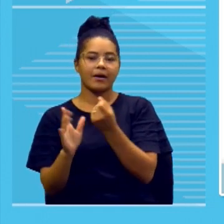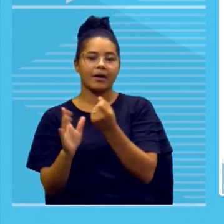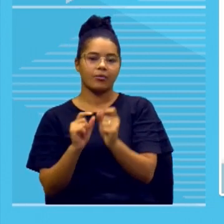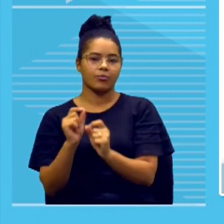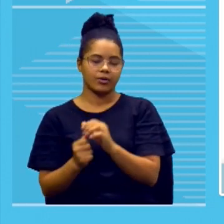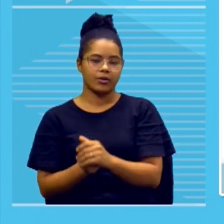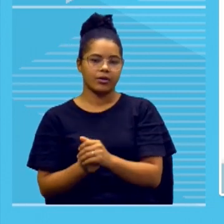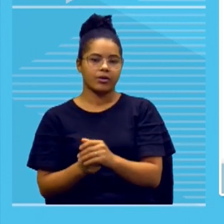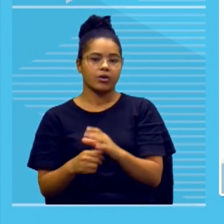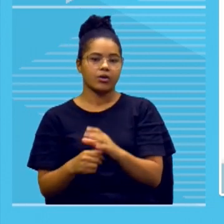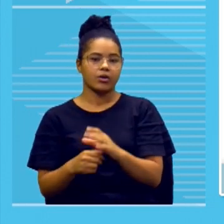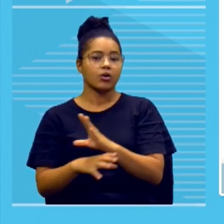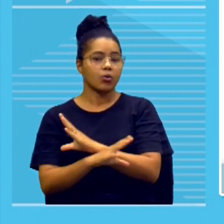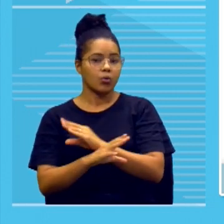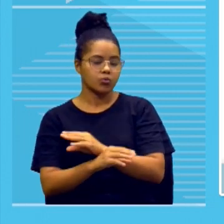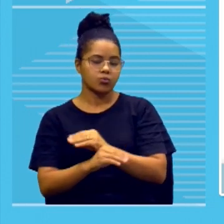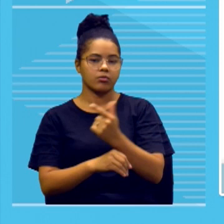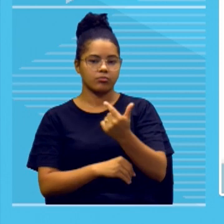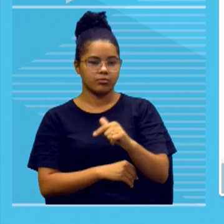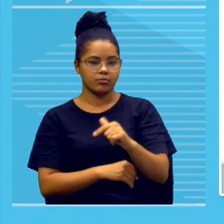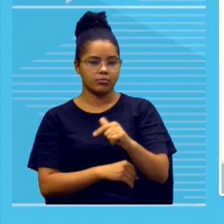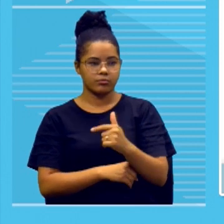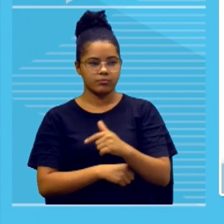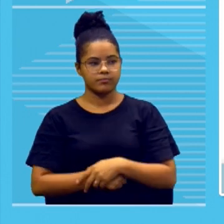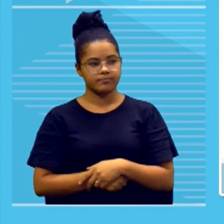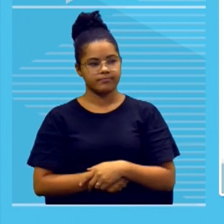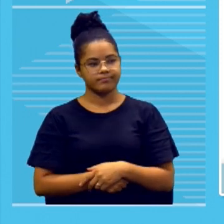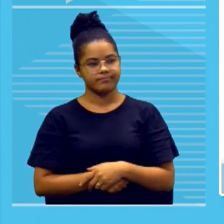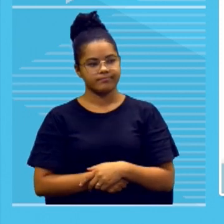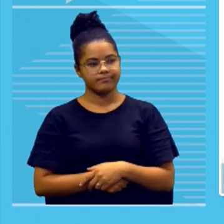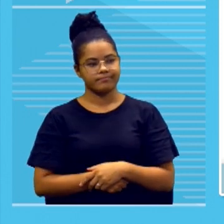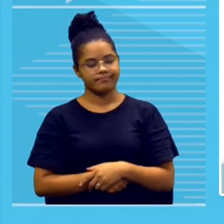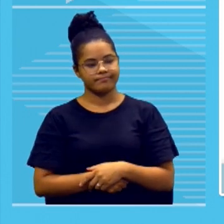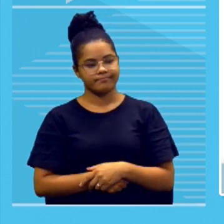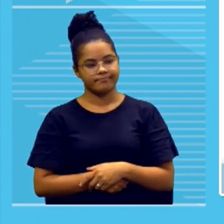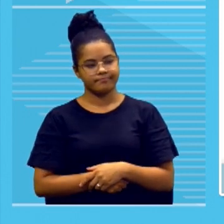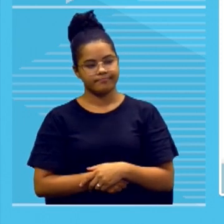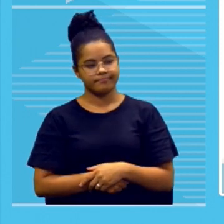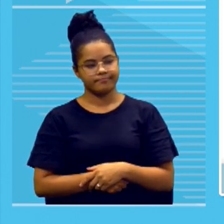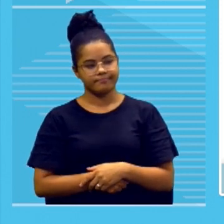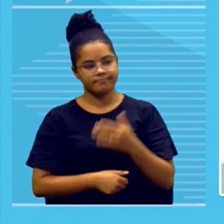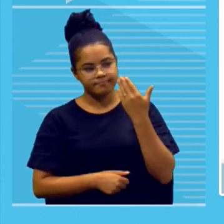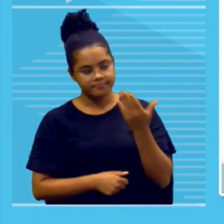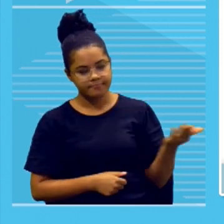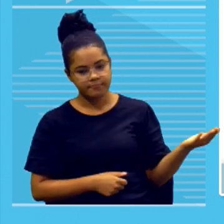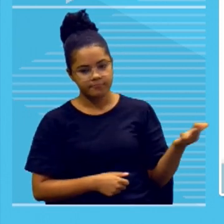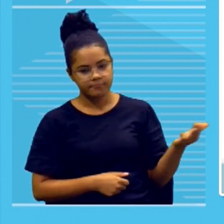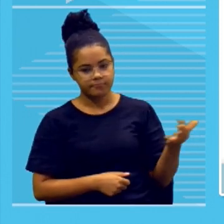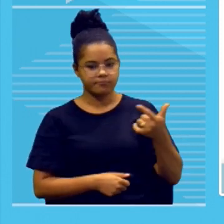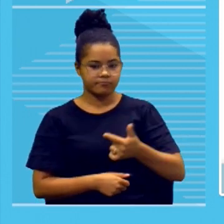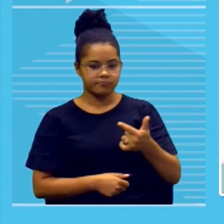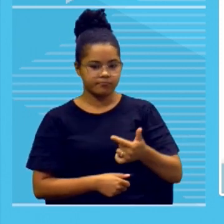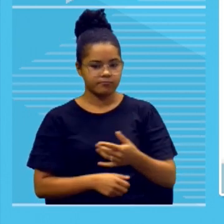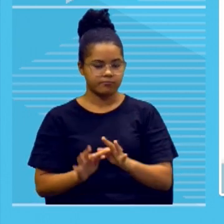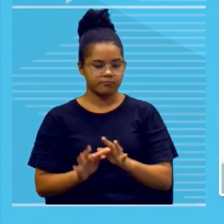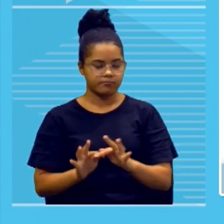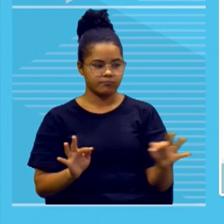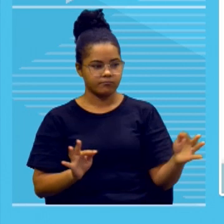Comprei laranja, melão, uva, pera e maçã. Nesse caso aqui, você